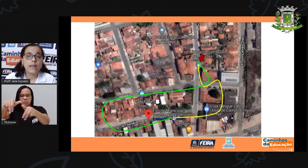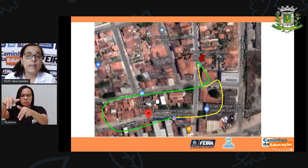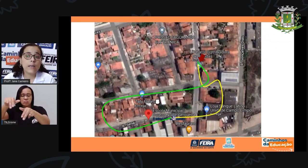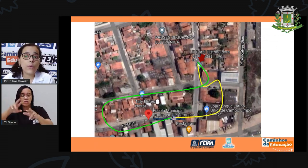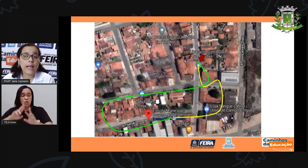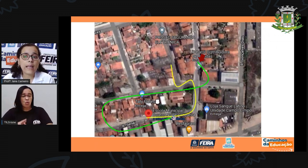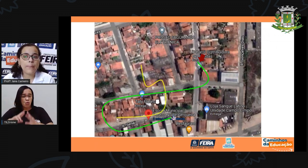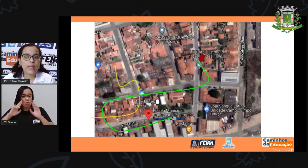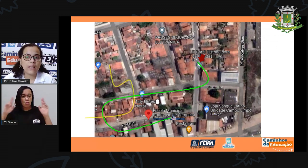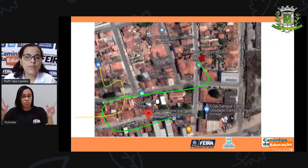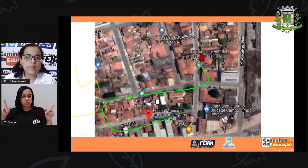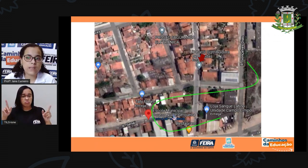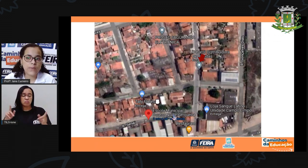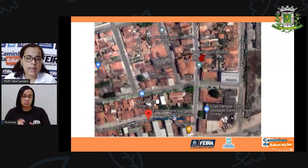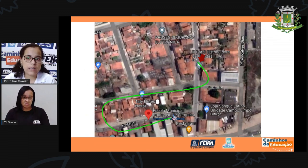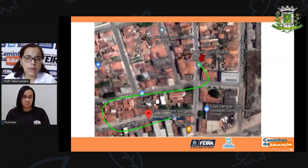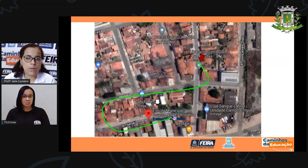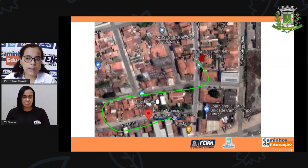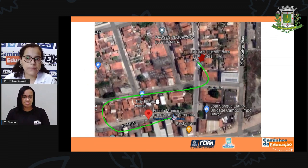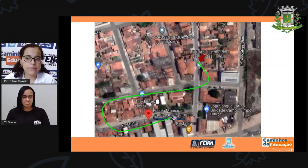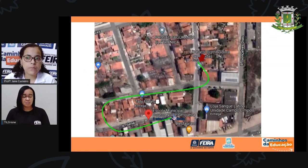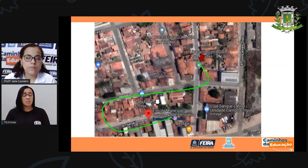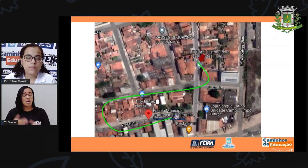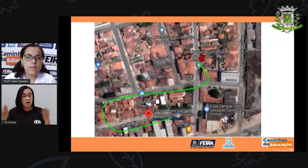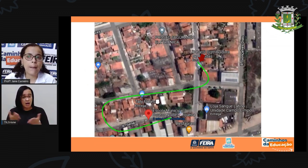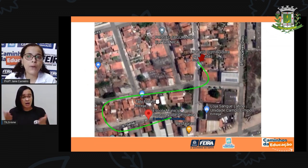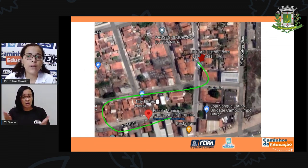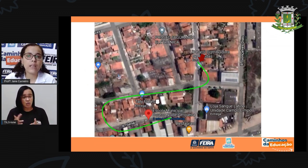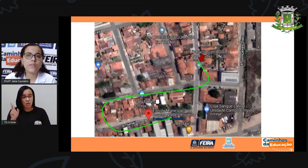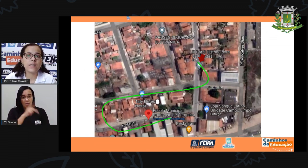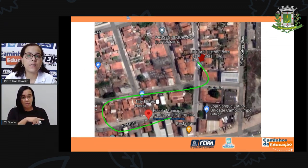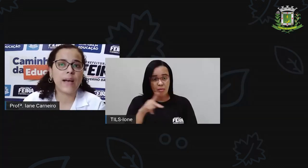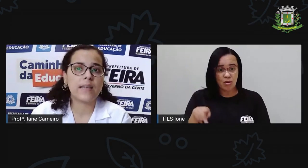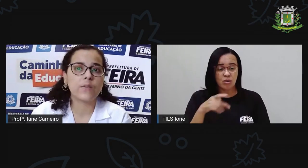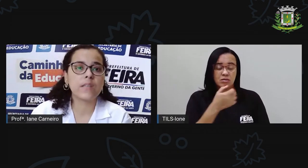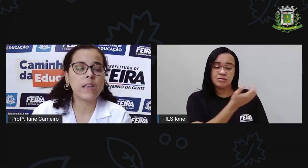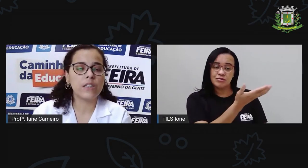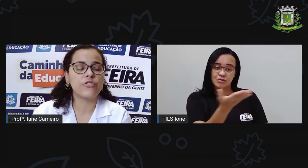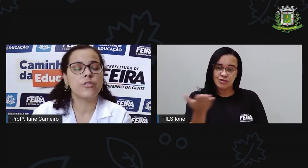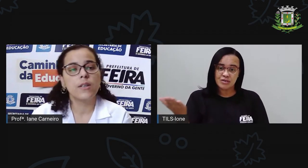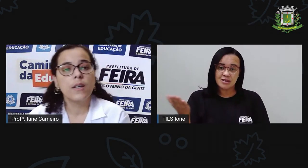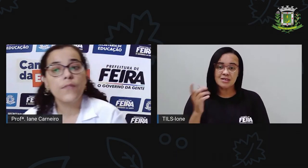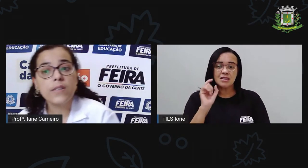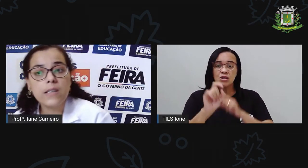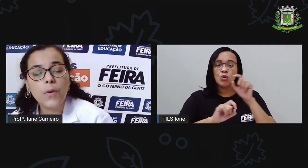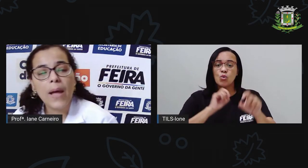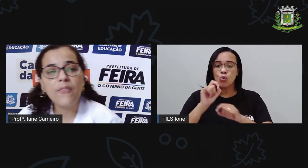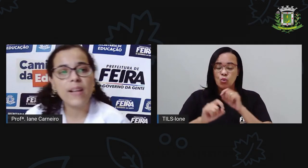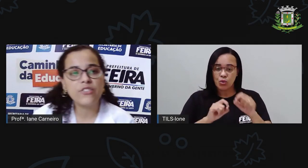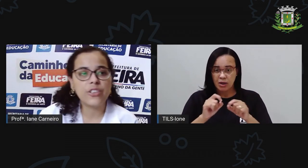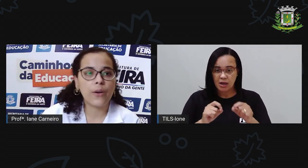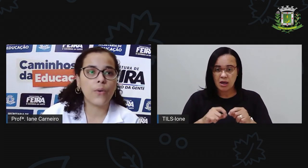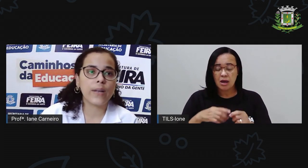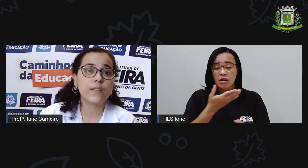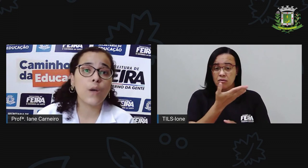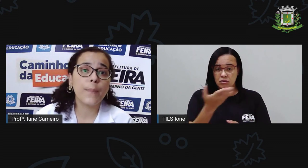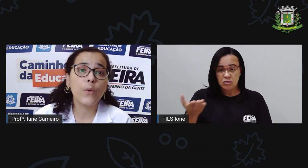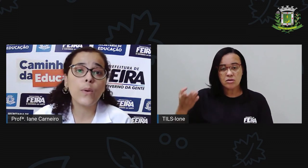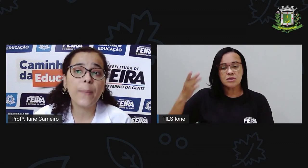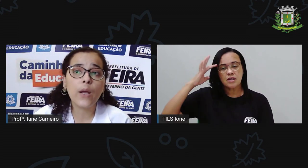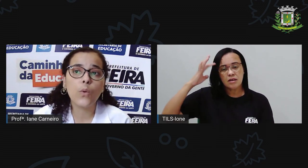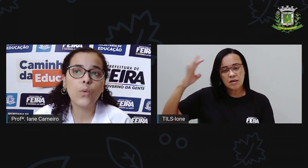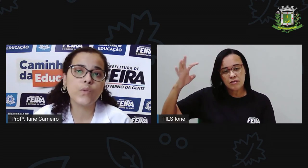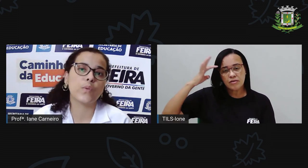Noide. Então, o que é a prova que vocês façam agora? A prova que vocês façam é seguinte, vocês vão refletir agora